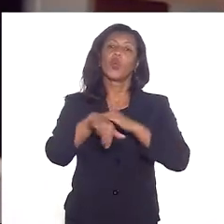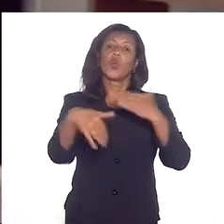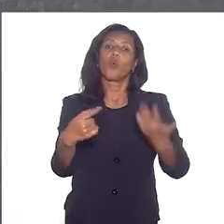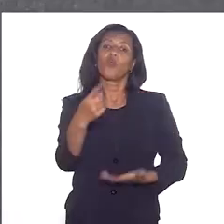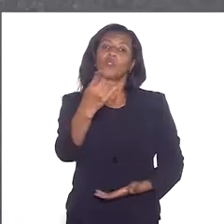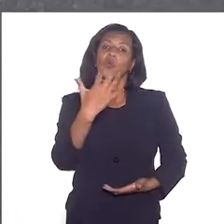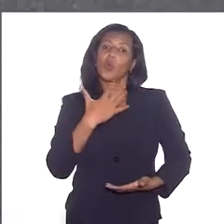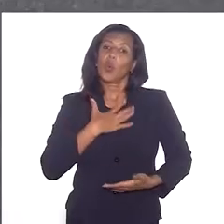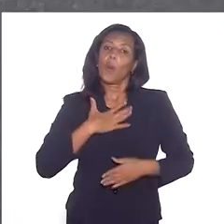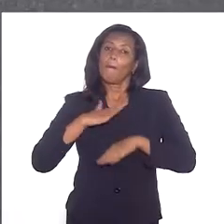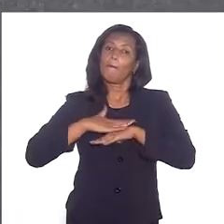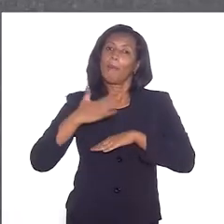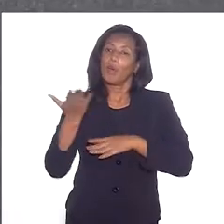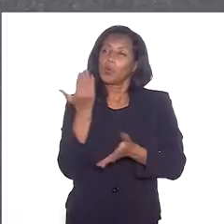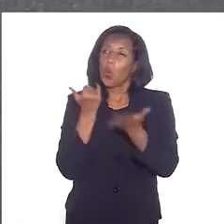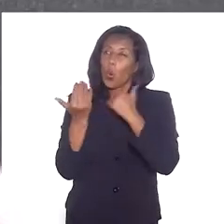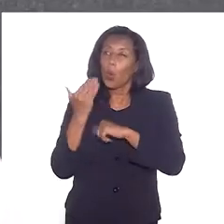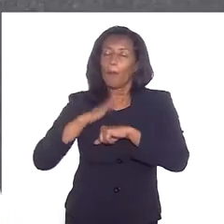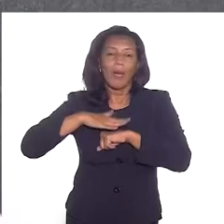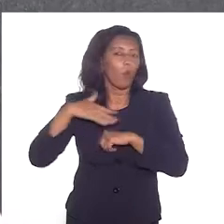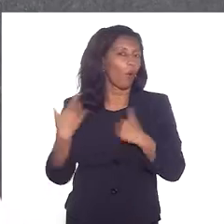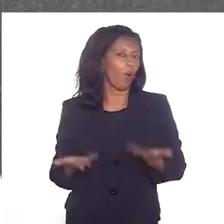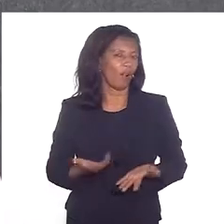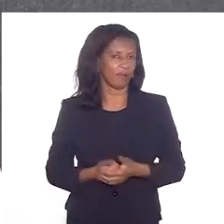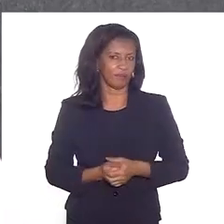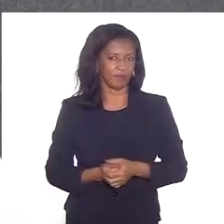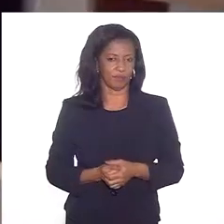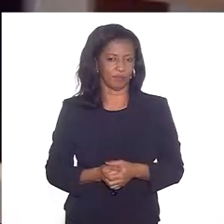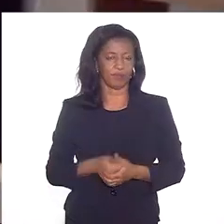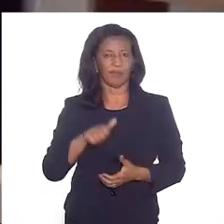que você gosta mais? Quando vocês fazem, qual que você come mais?